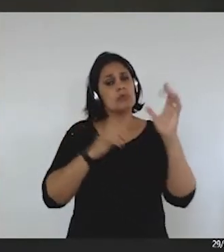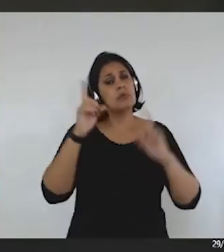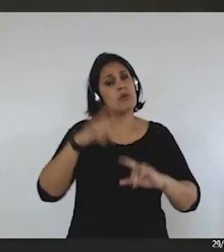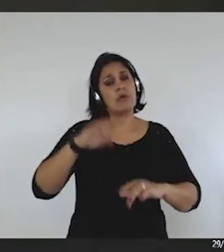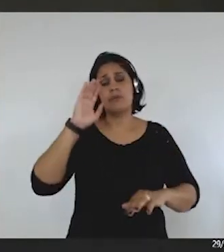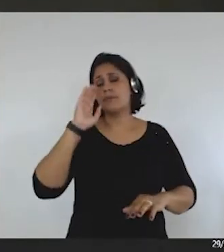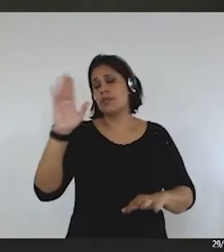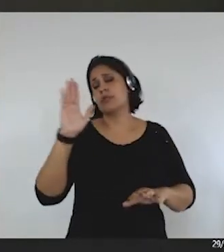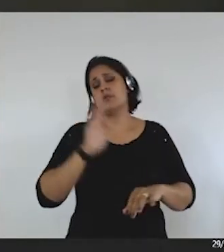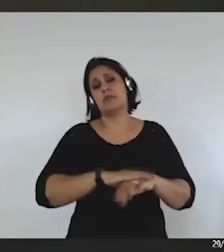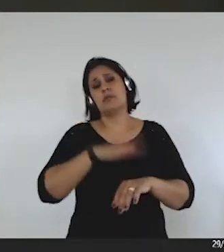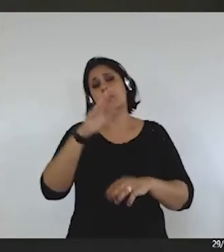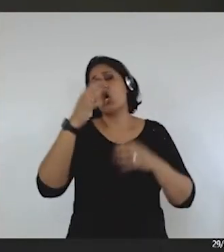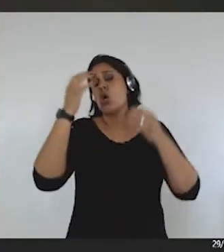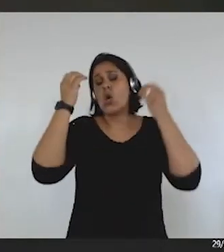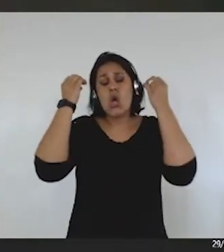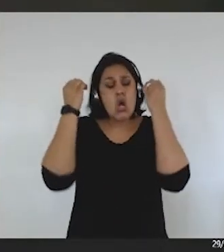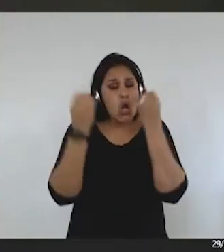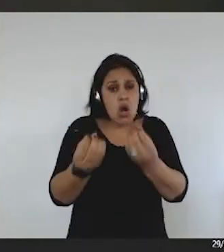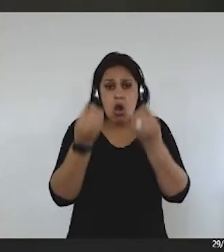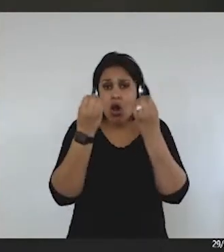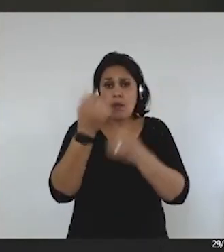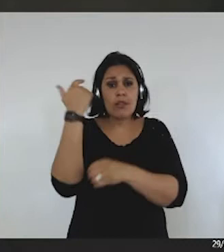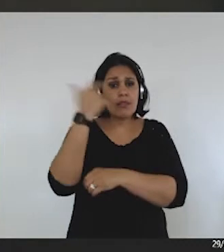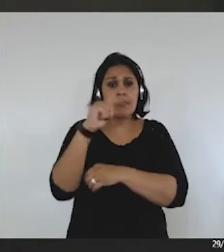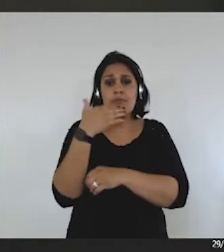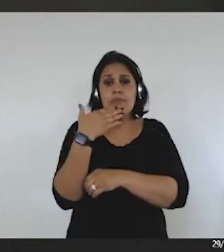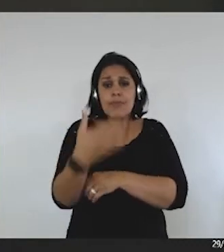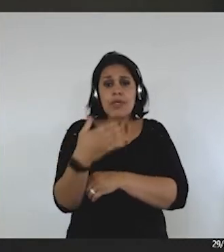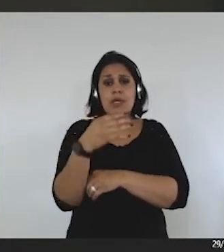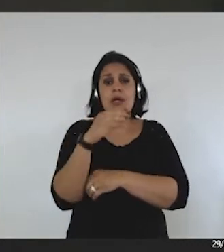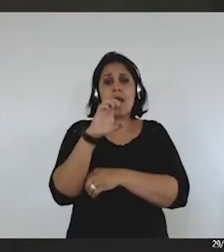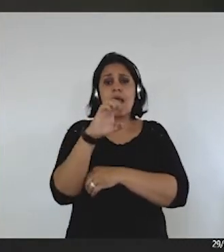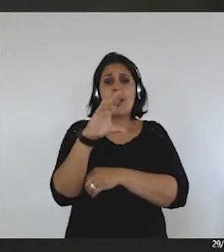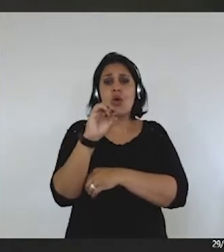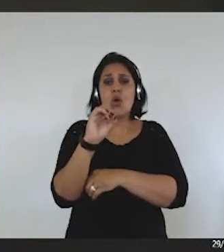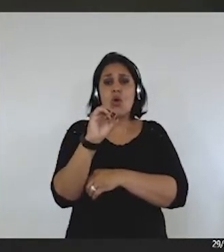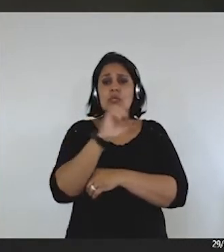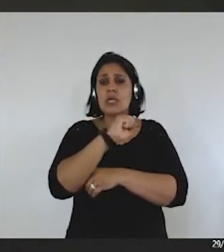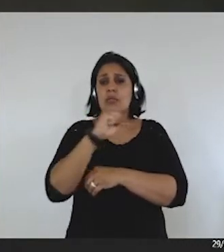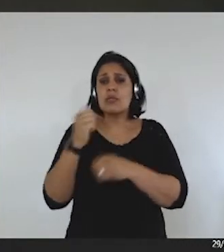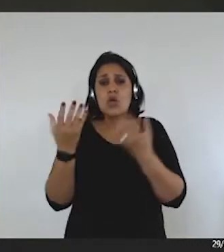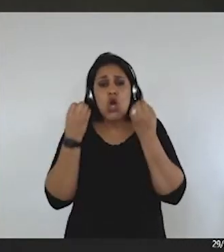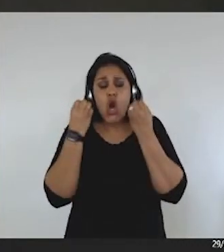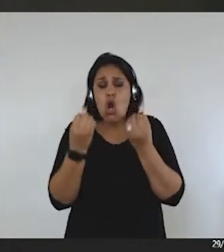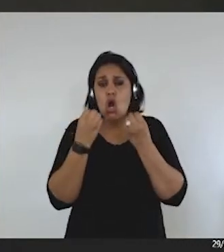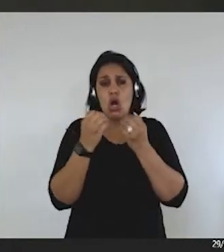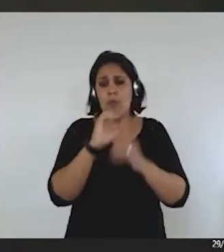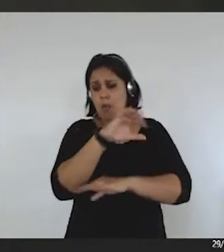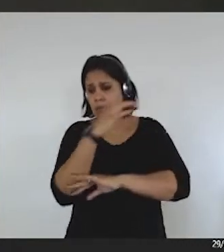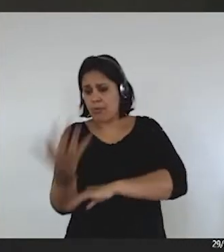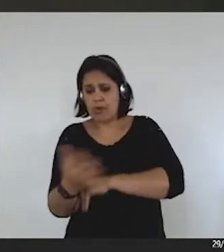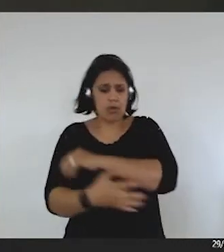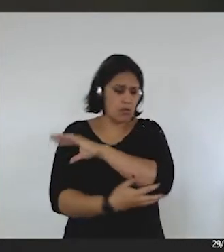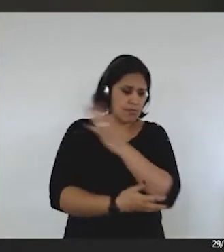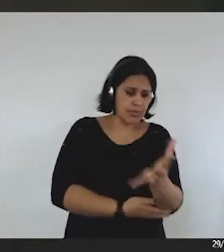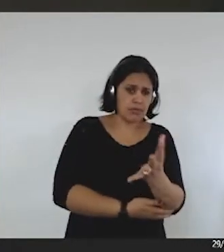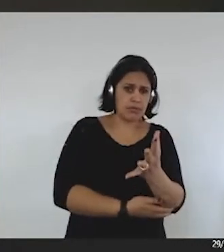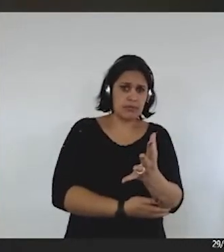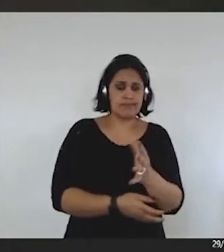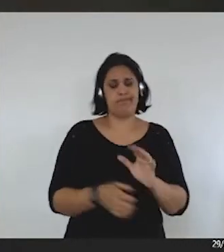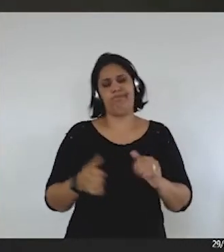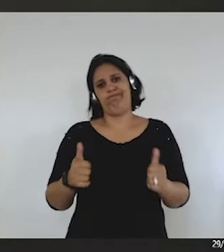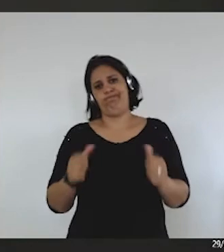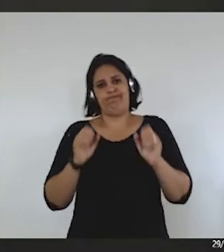fundamental. Como assim não houve a tipificação do ecocídio até hoje? bom, eu não